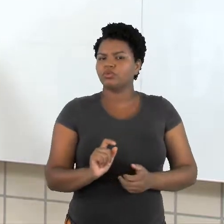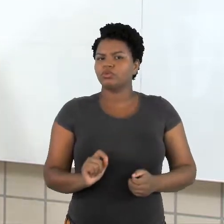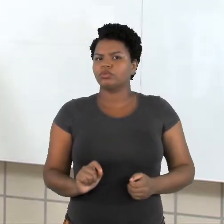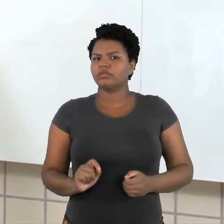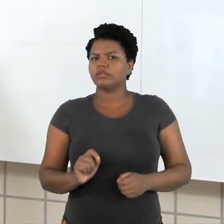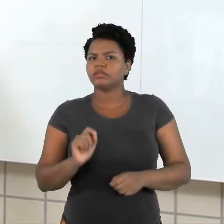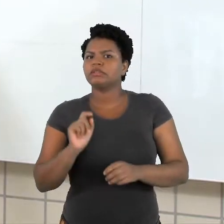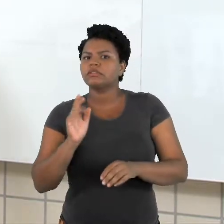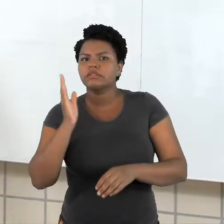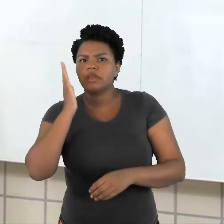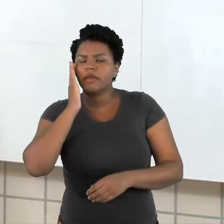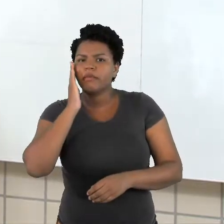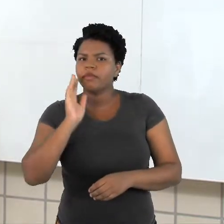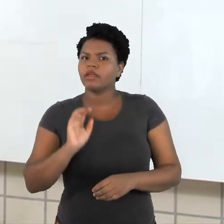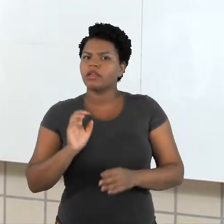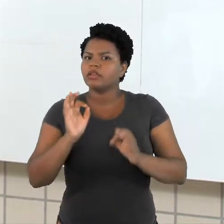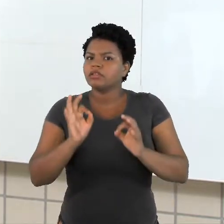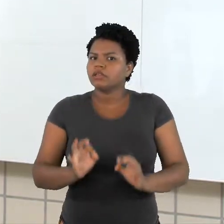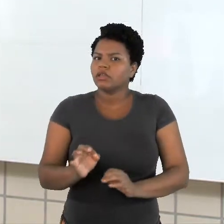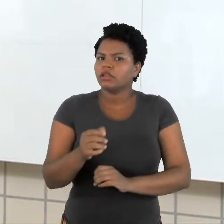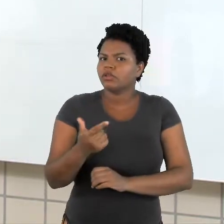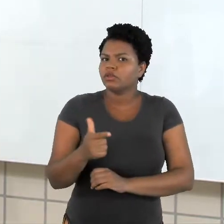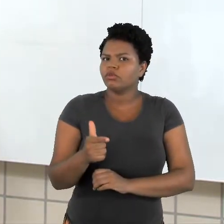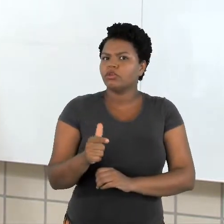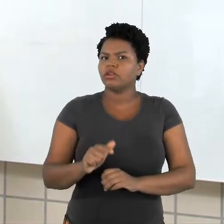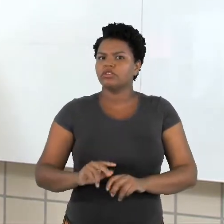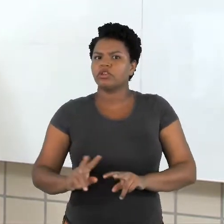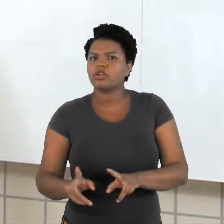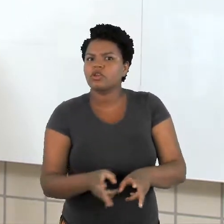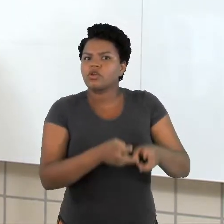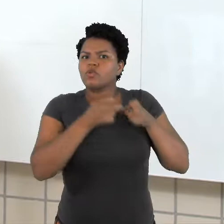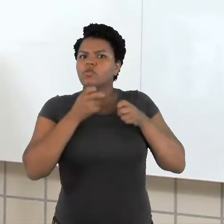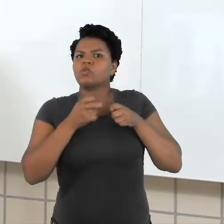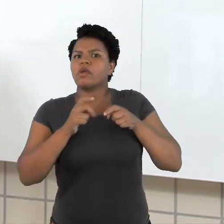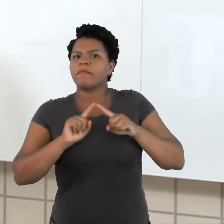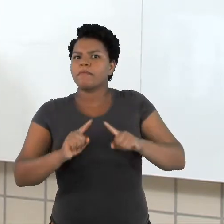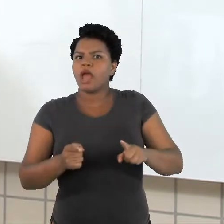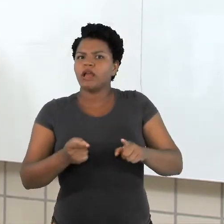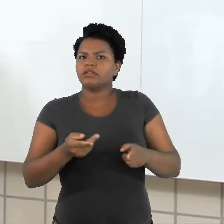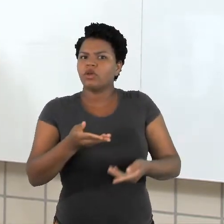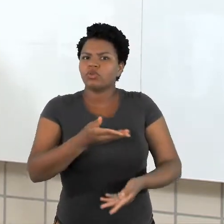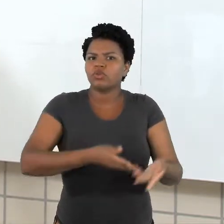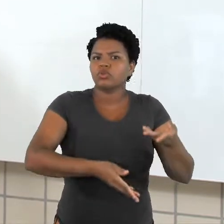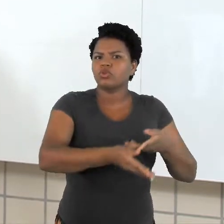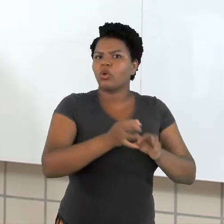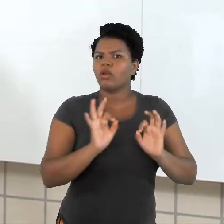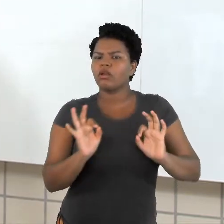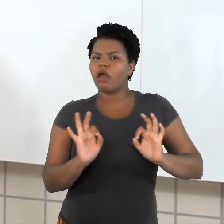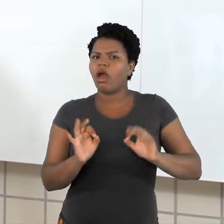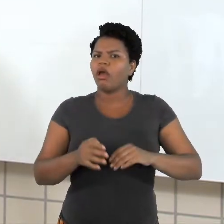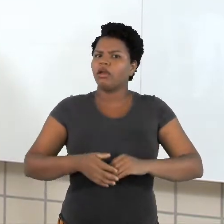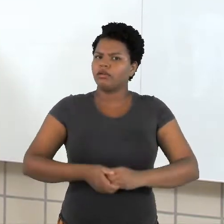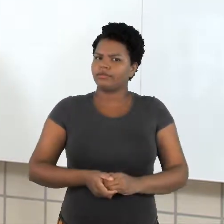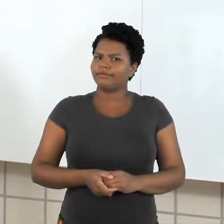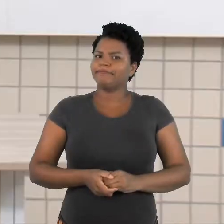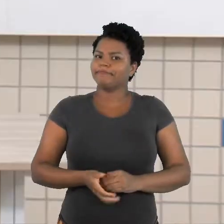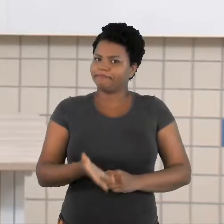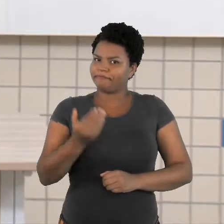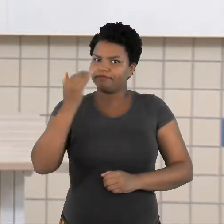recursos alheios sem dar o devido retorno. Bom, vamos entender que houve uma construção para que tudo isso